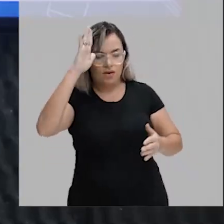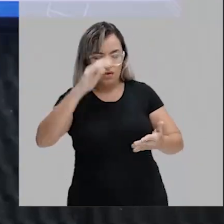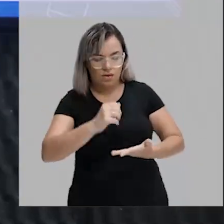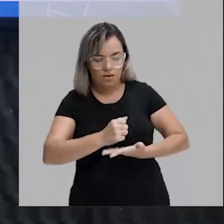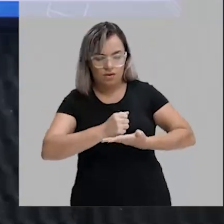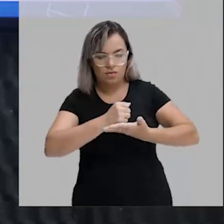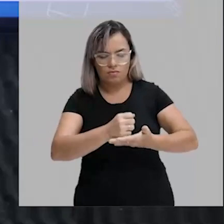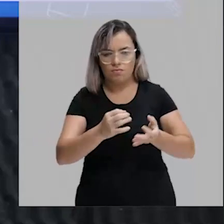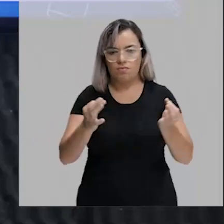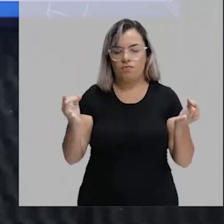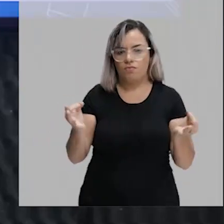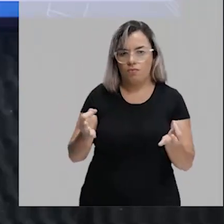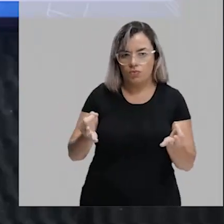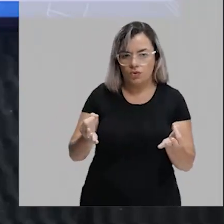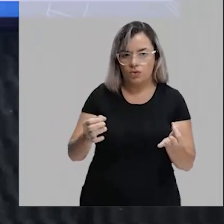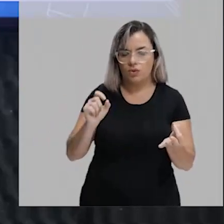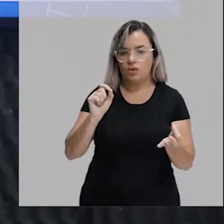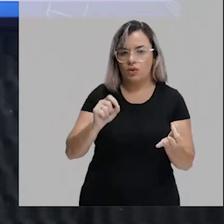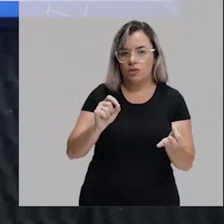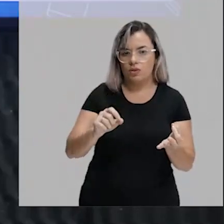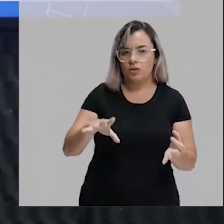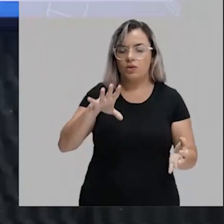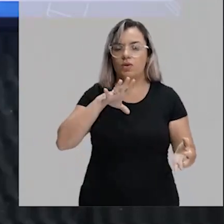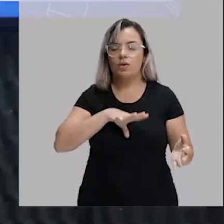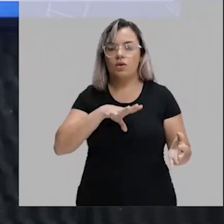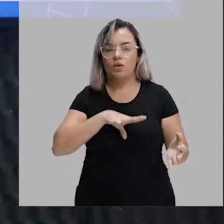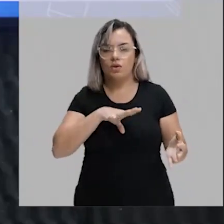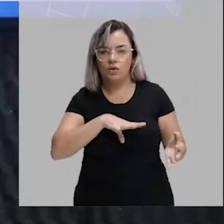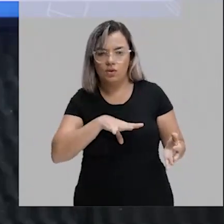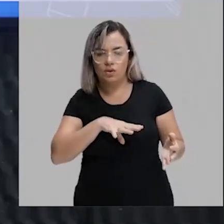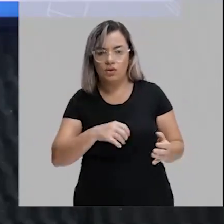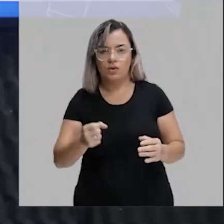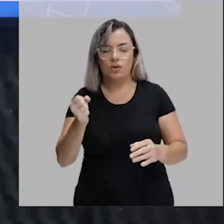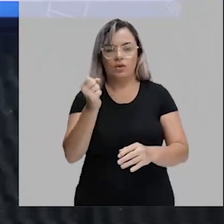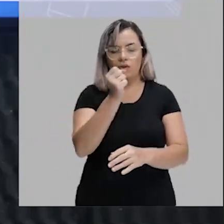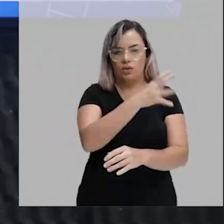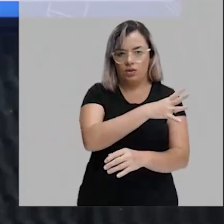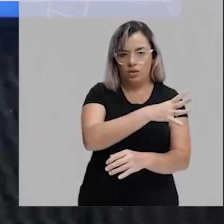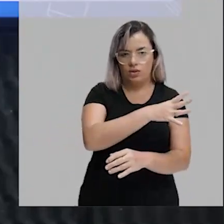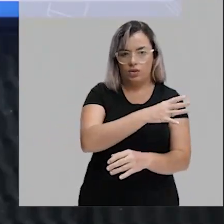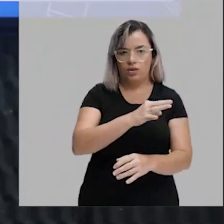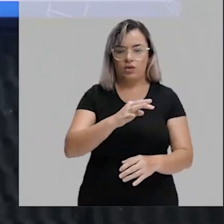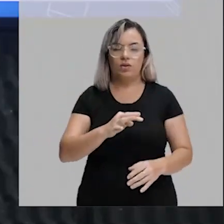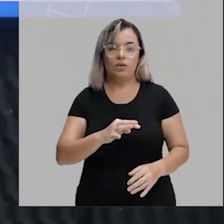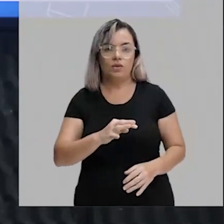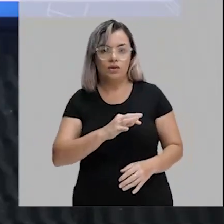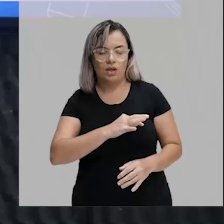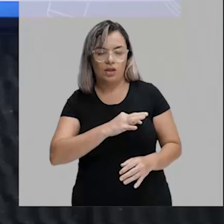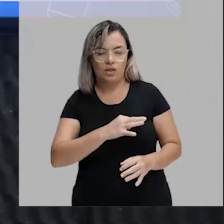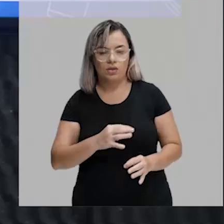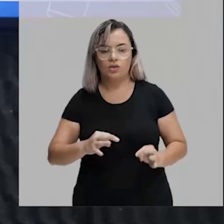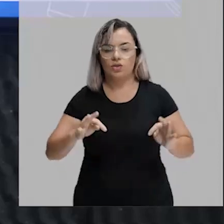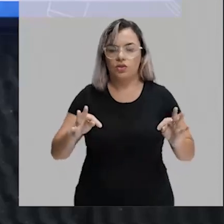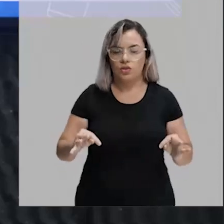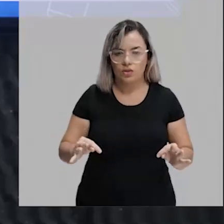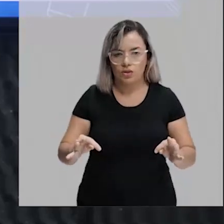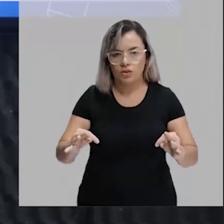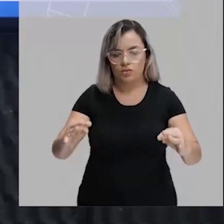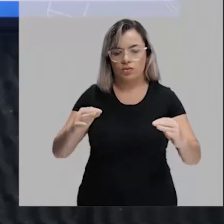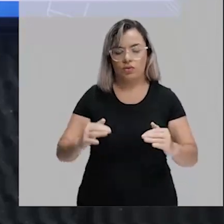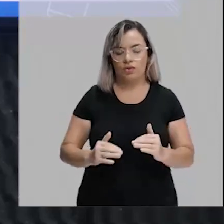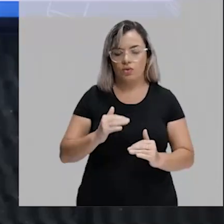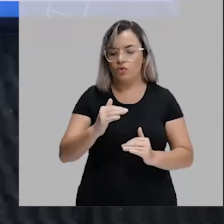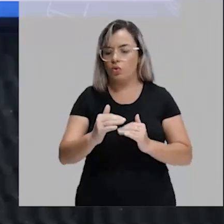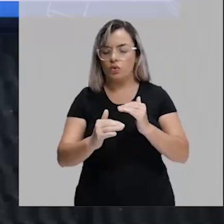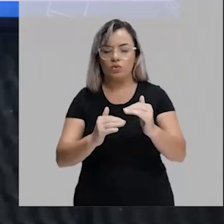para o aperfeiçoamento técnico náutico dos portugueses, para as inovações técnicas náuticas dos portugueses, ou seja, para esse